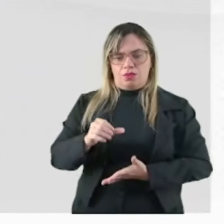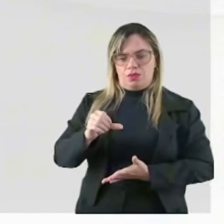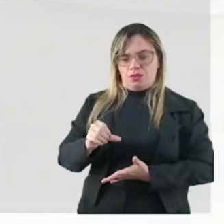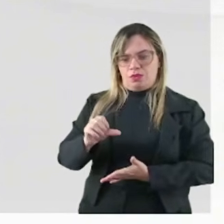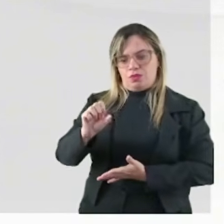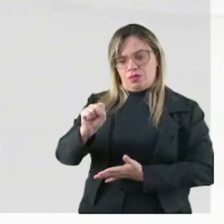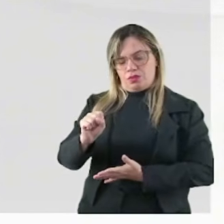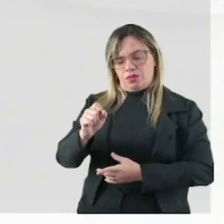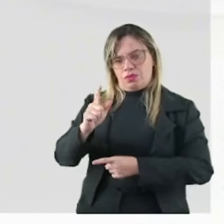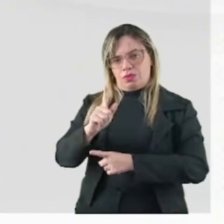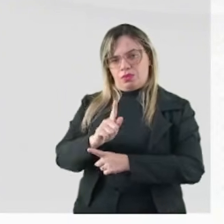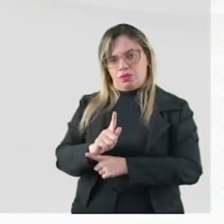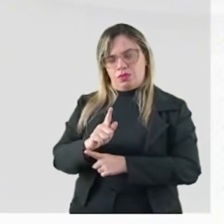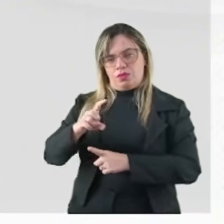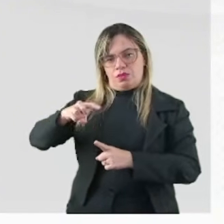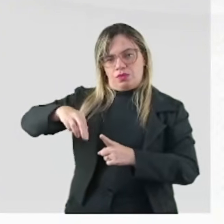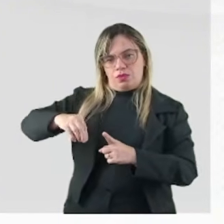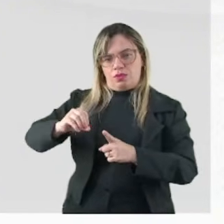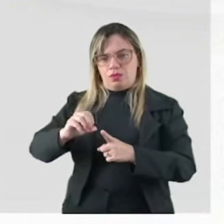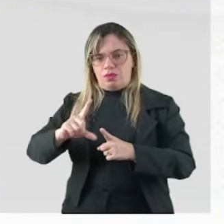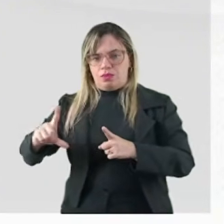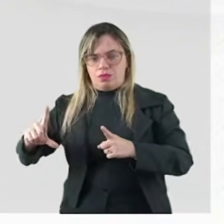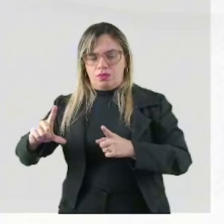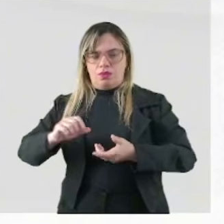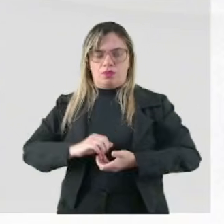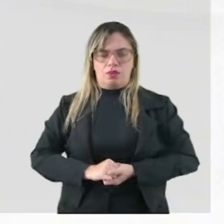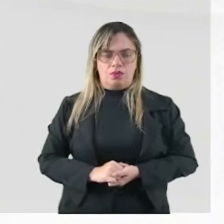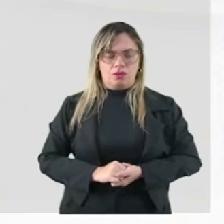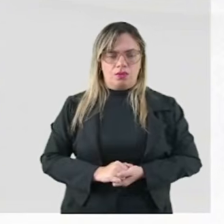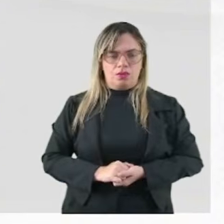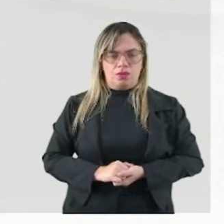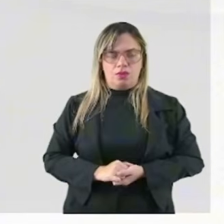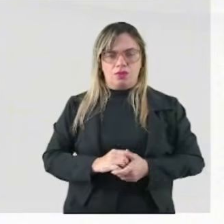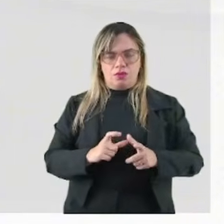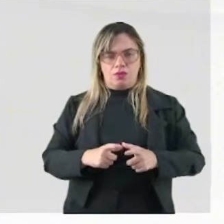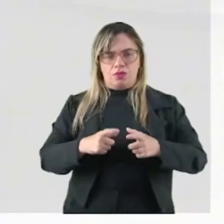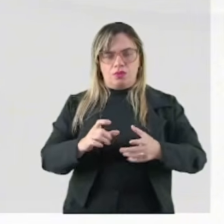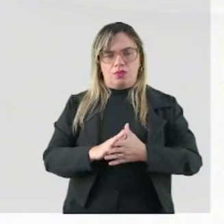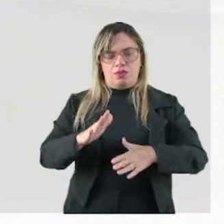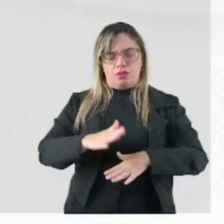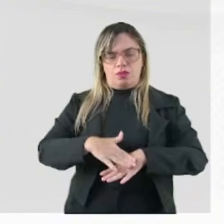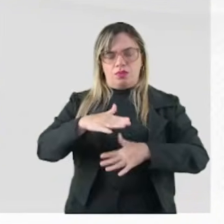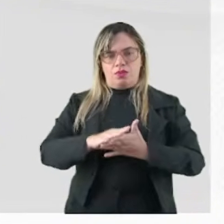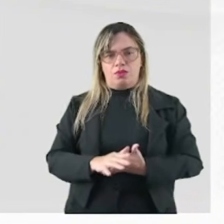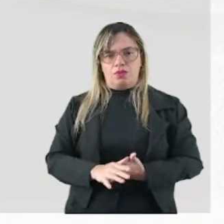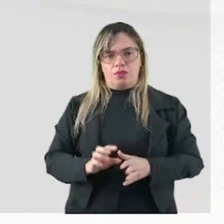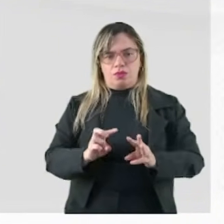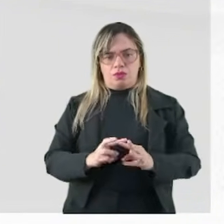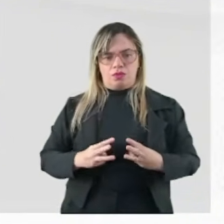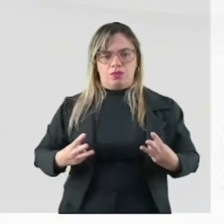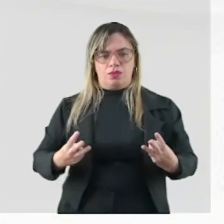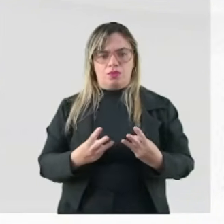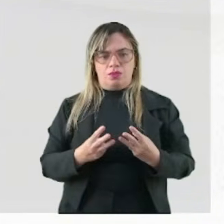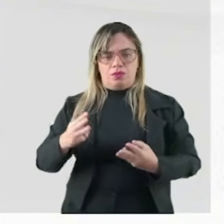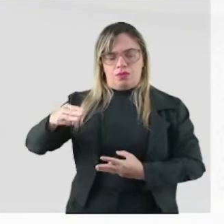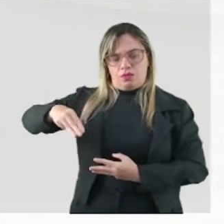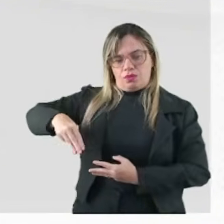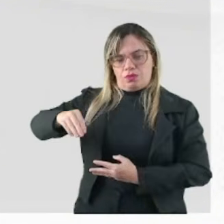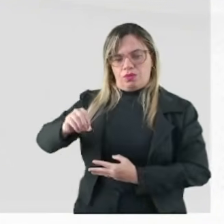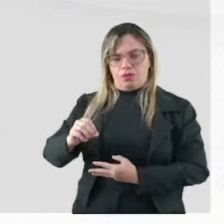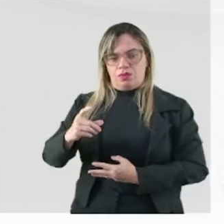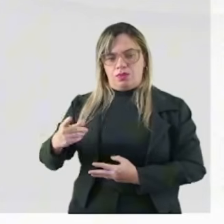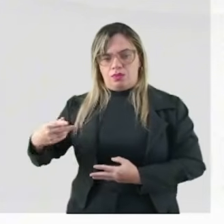mol, tá? 98 gramas por mol. Então, nós achamos mais uma massa molar, tá certo?